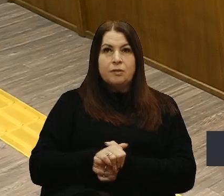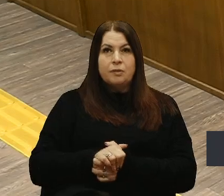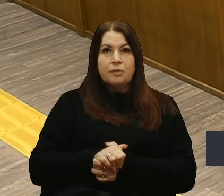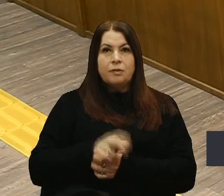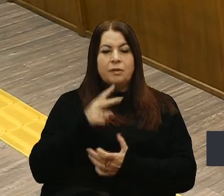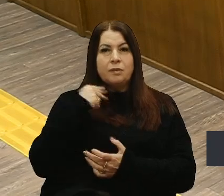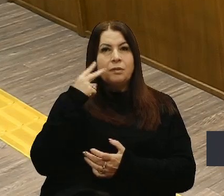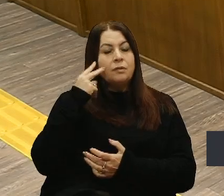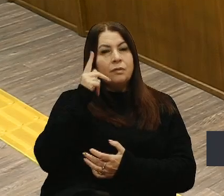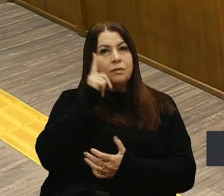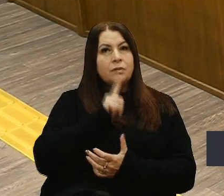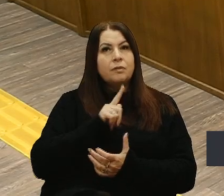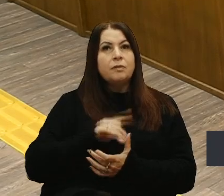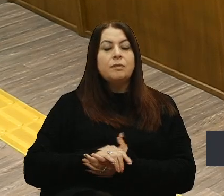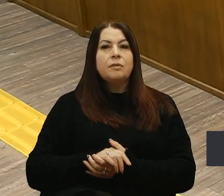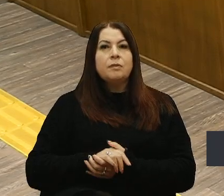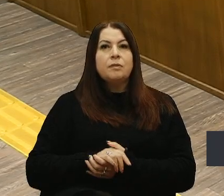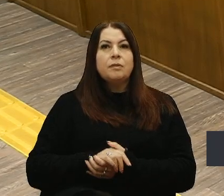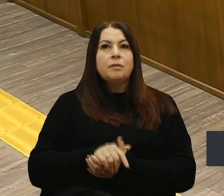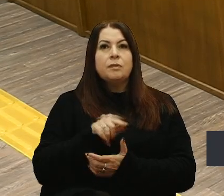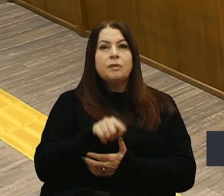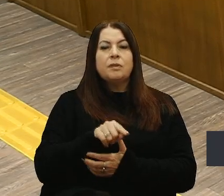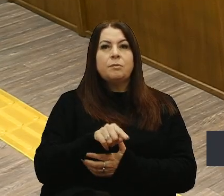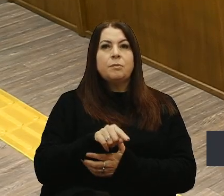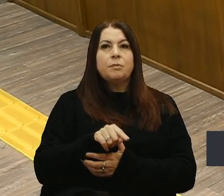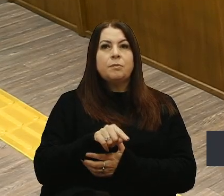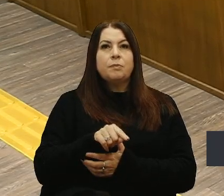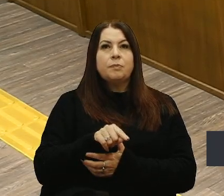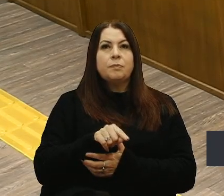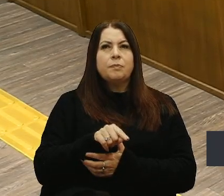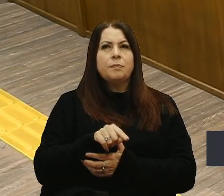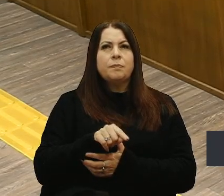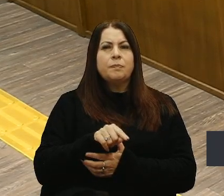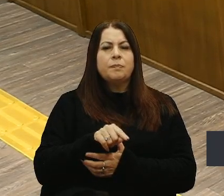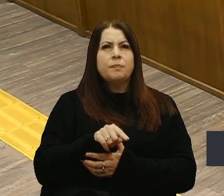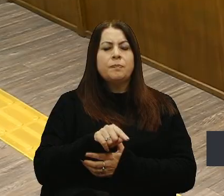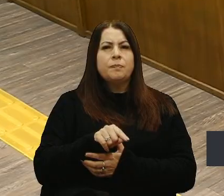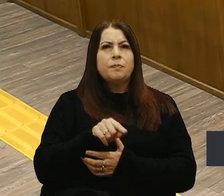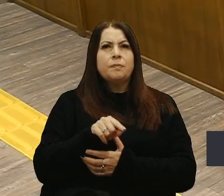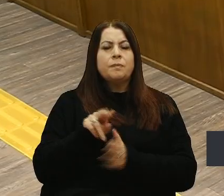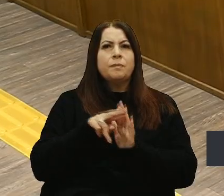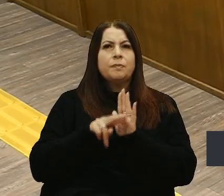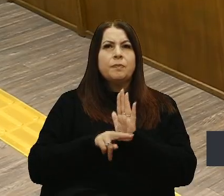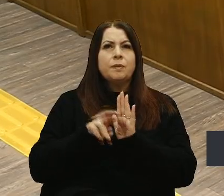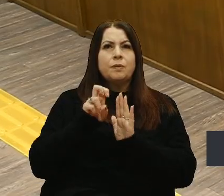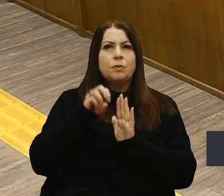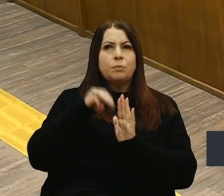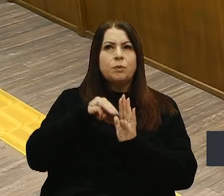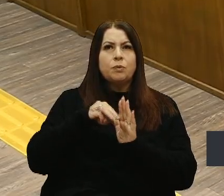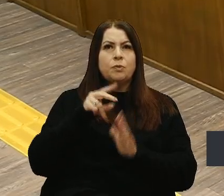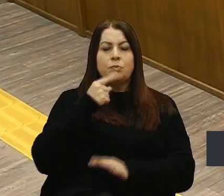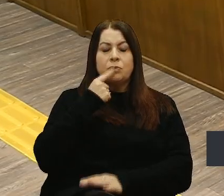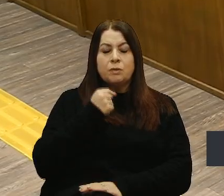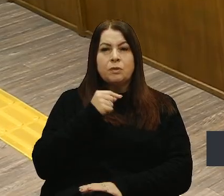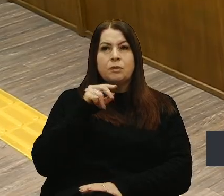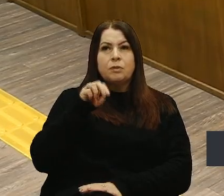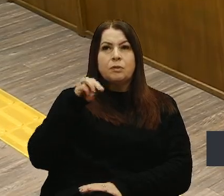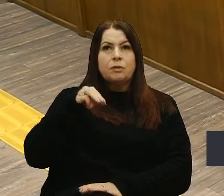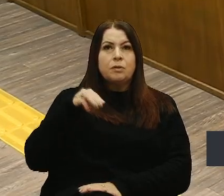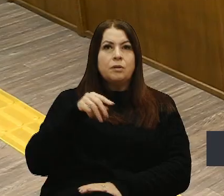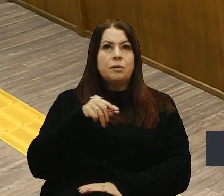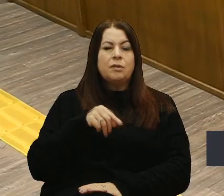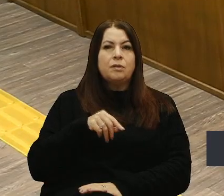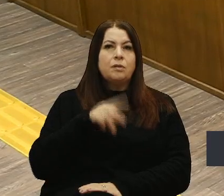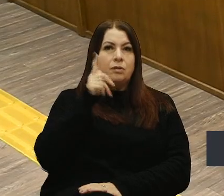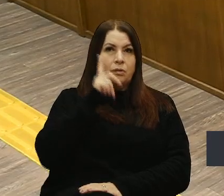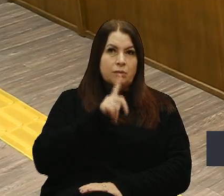Vereador Lucas Carenhato, conforme o nosso regimento de disciplina, 5 minutos para a vereadora Rose e 5 minutos para o vereador